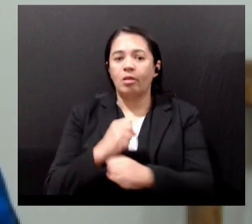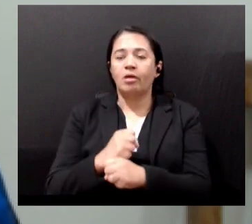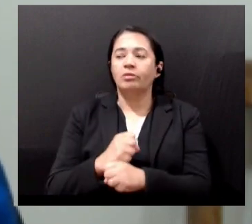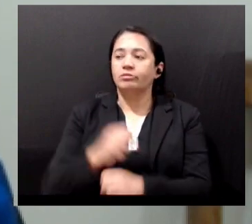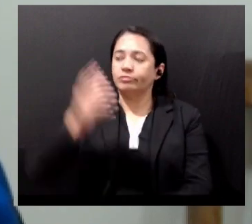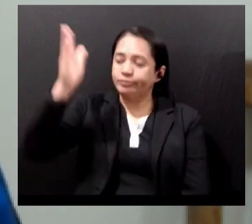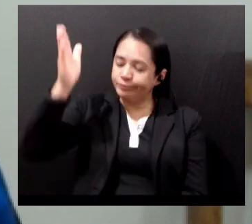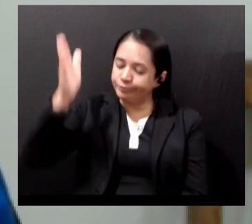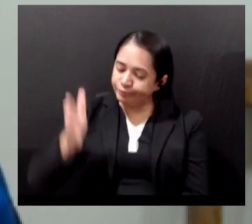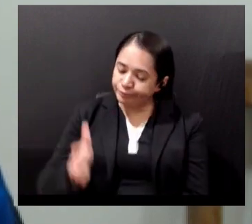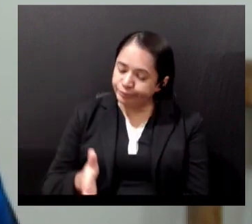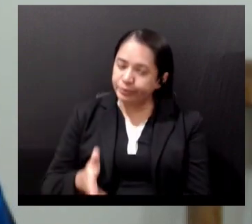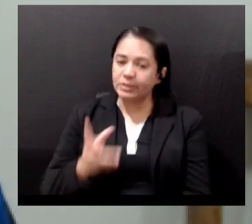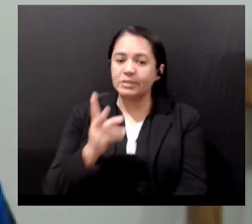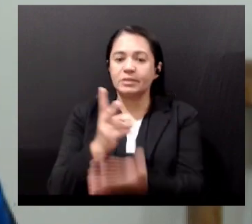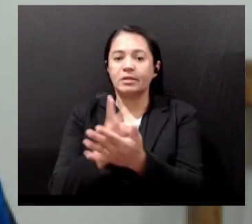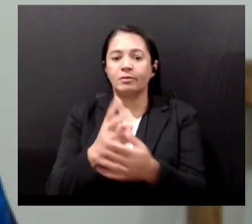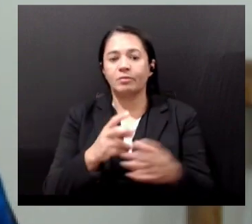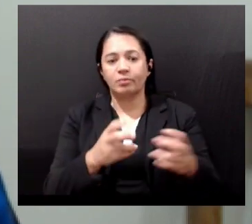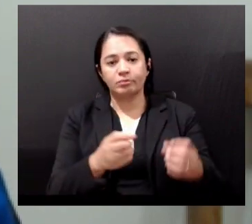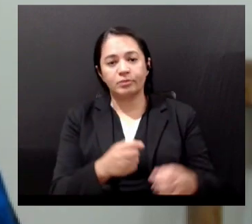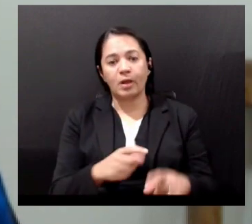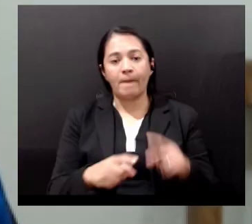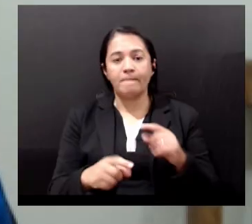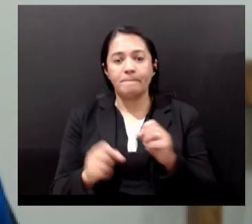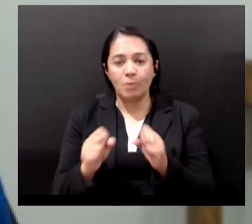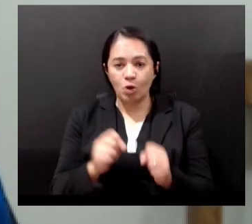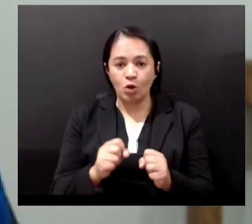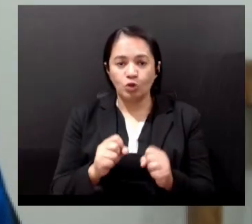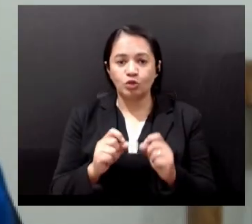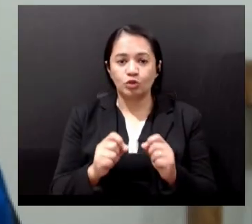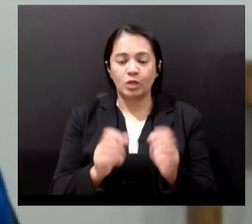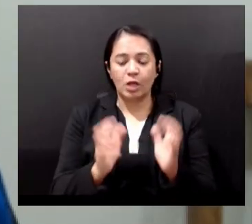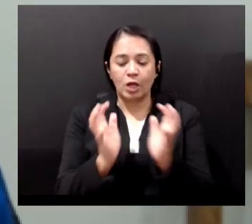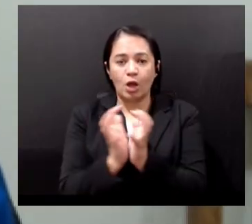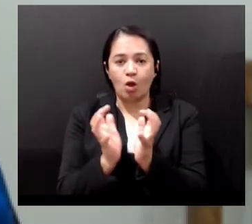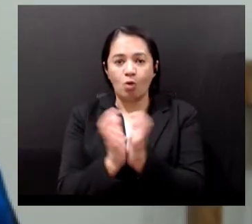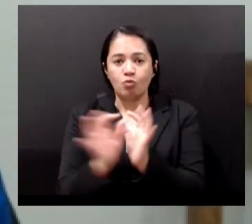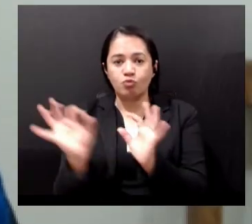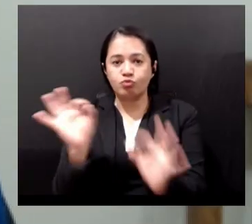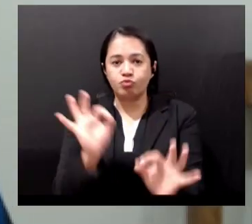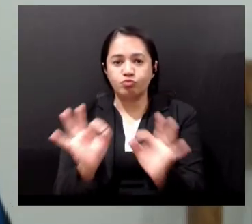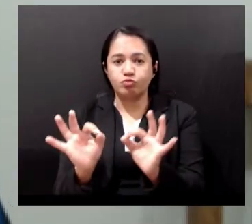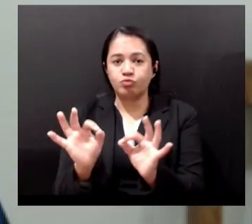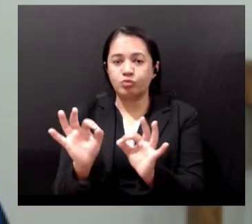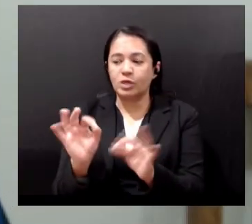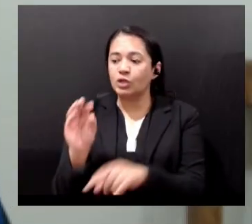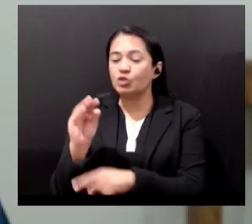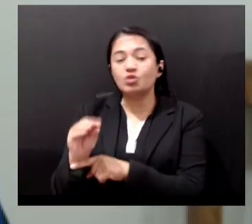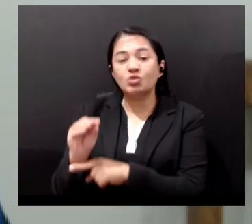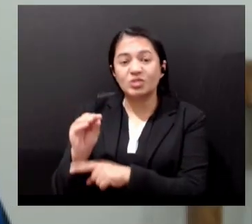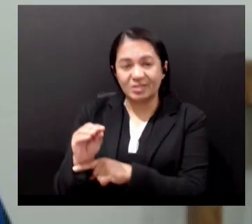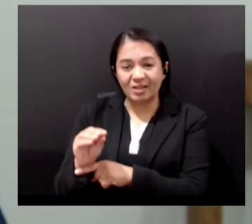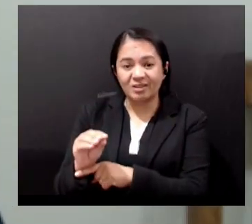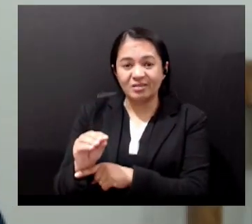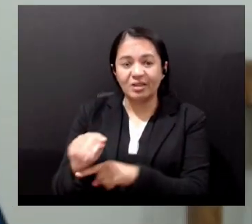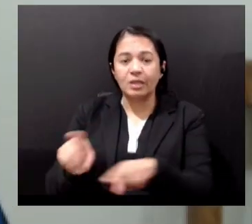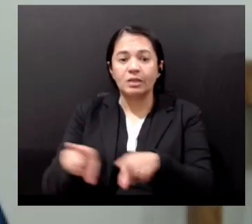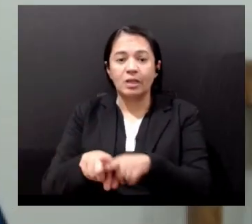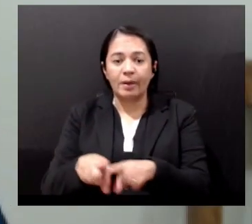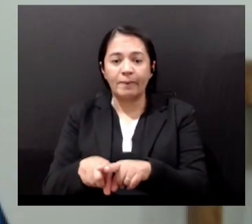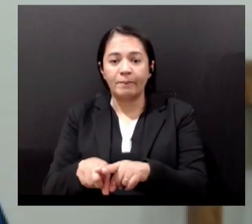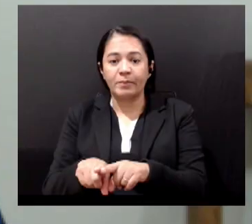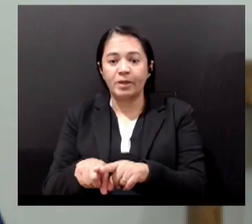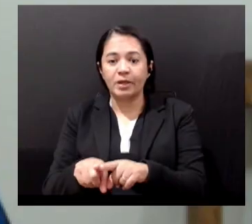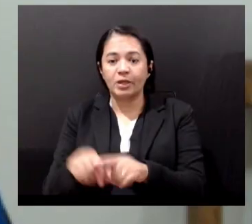ano, além dela servir de alimento para um grupo de pragas, seus dejetos